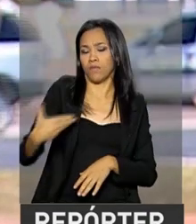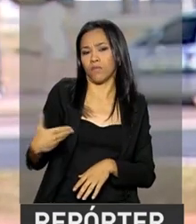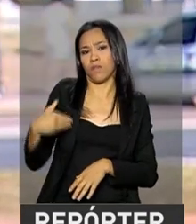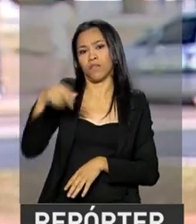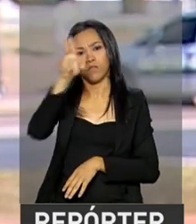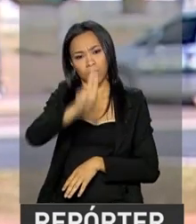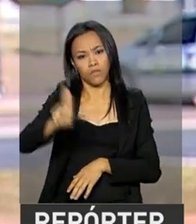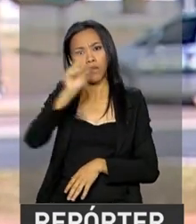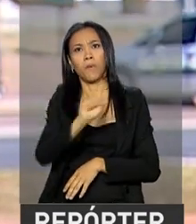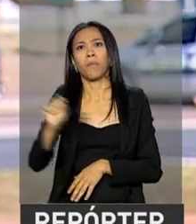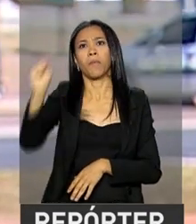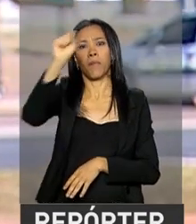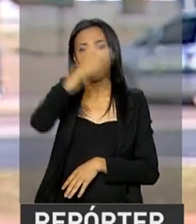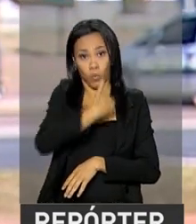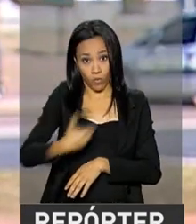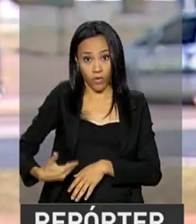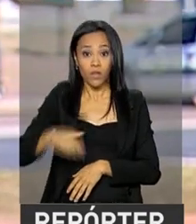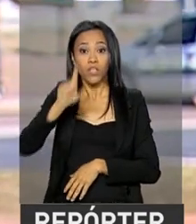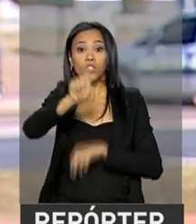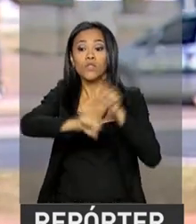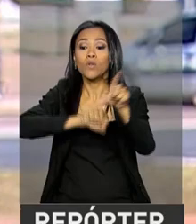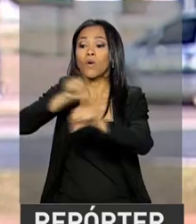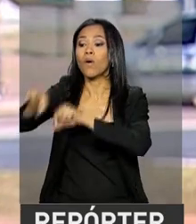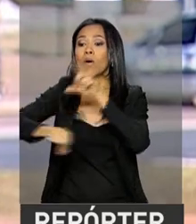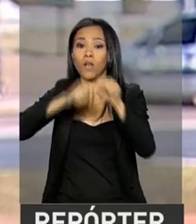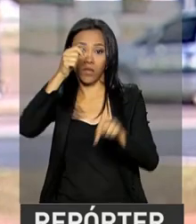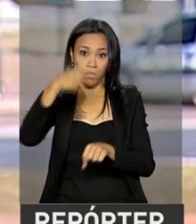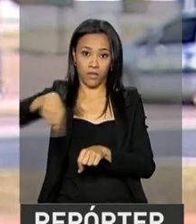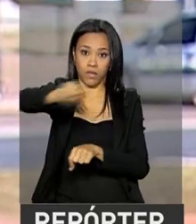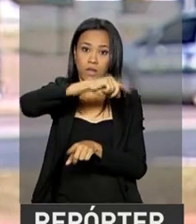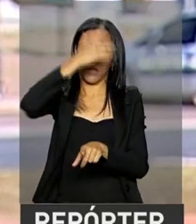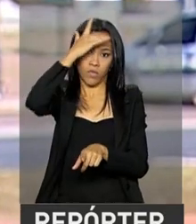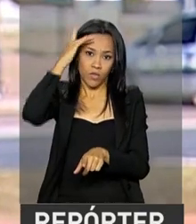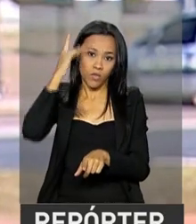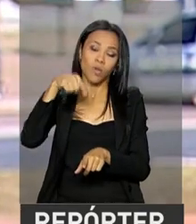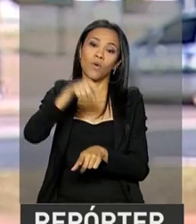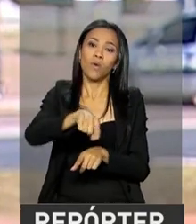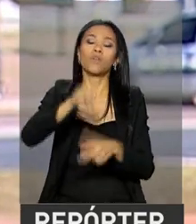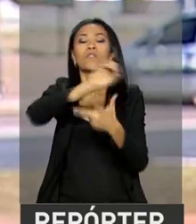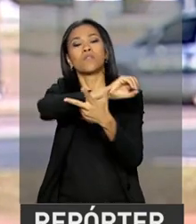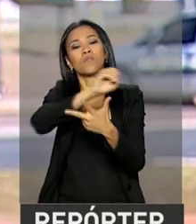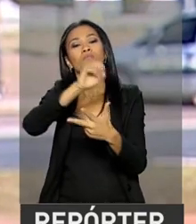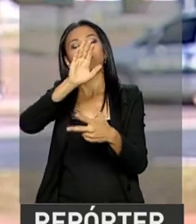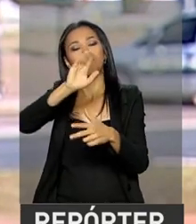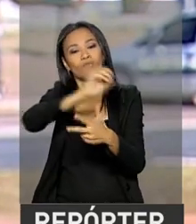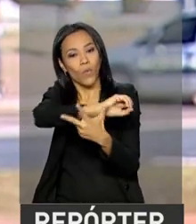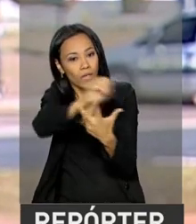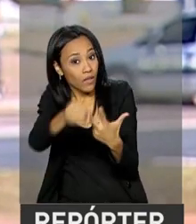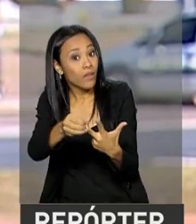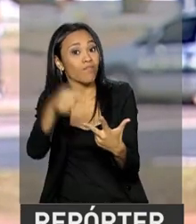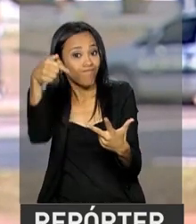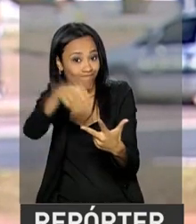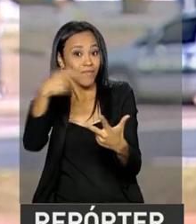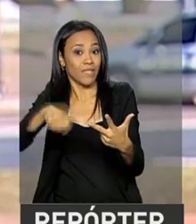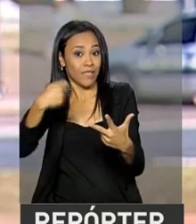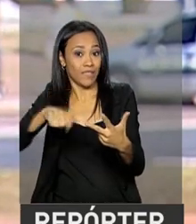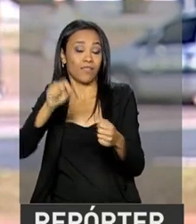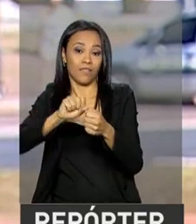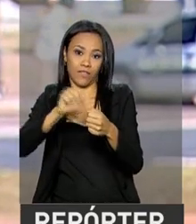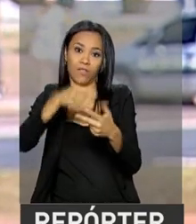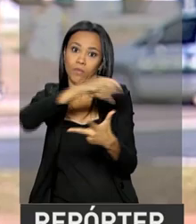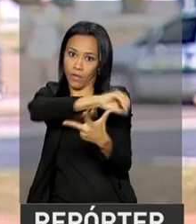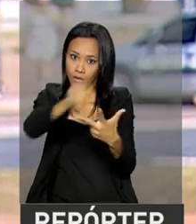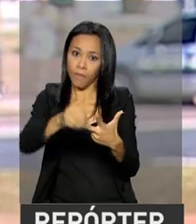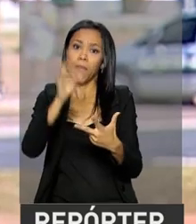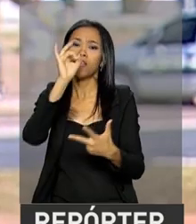selecionam os candidatos participantes no Exame Nacional do Ensino Médio o Enem para participar basta acessar a